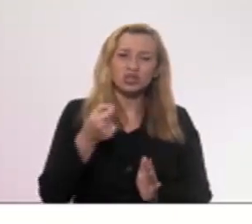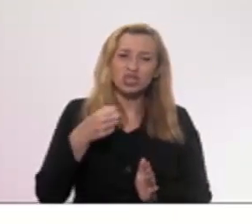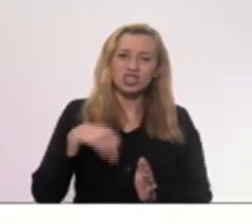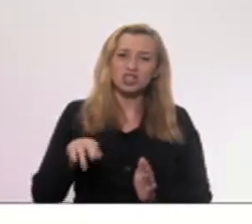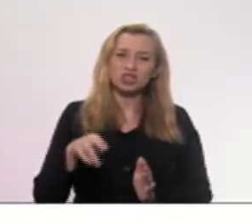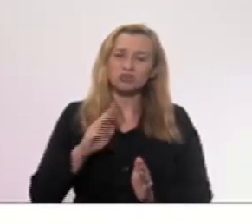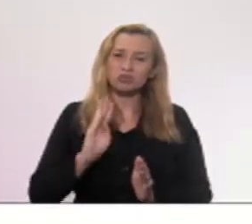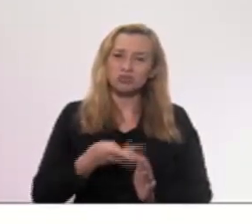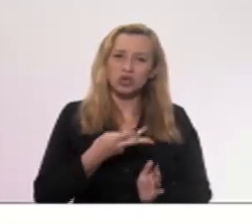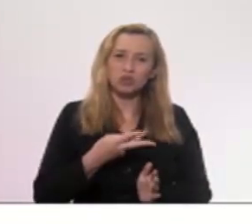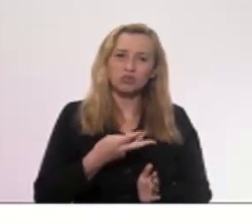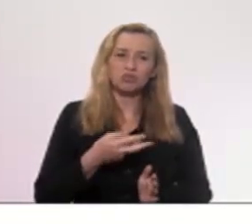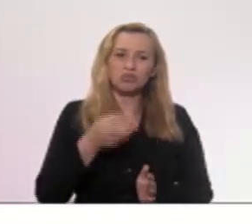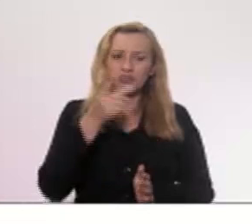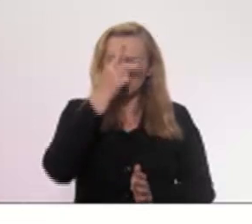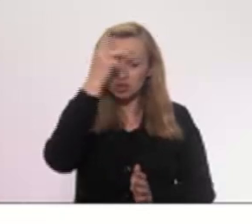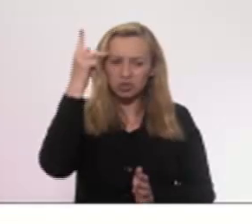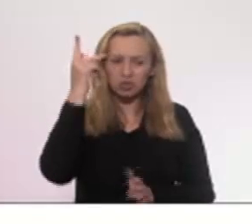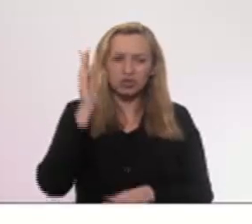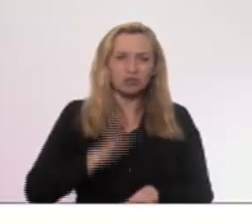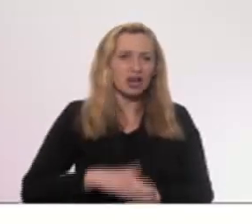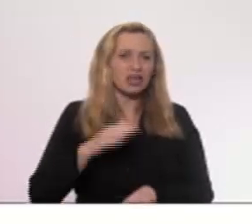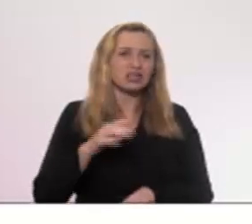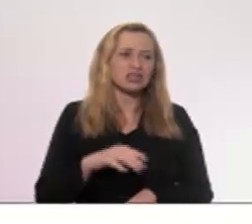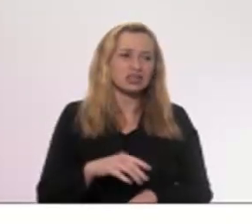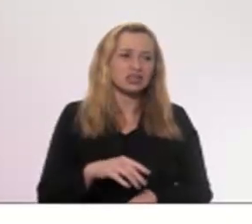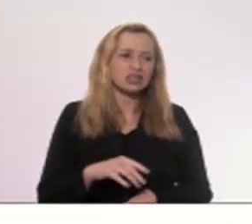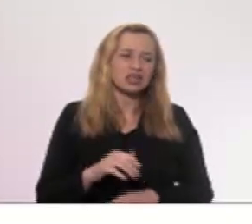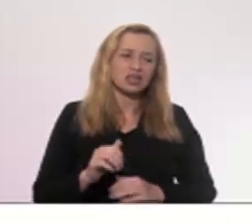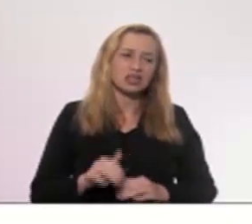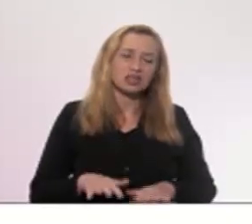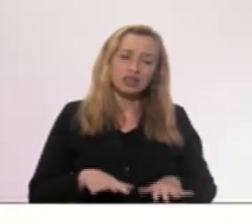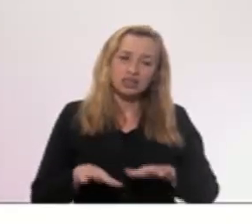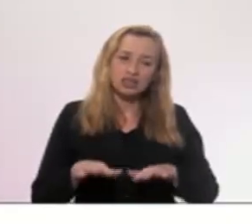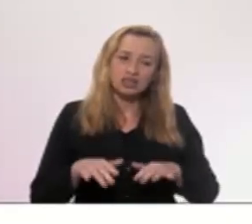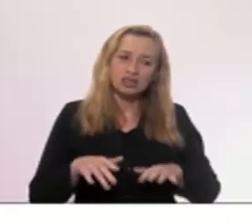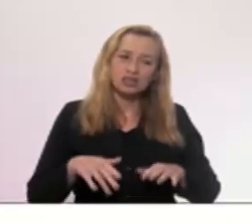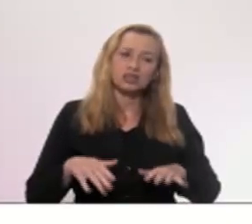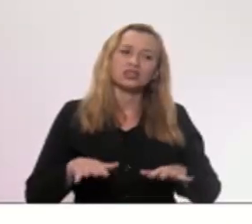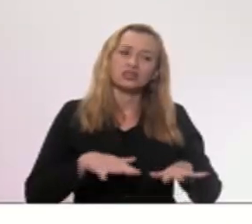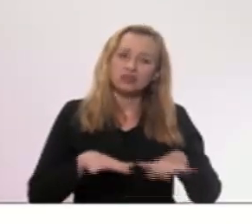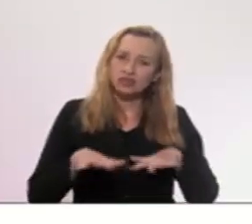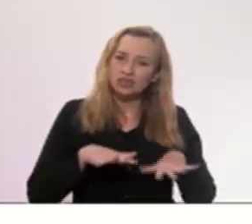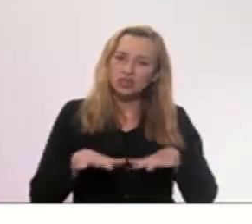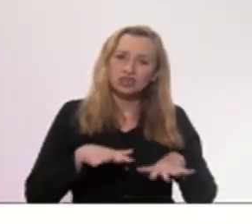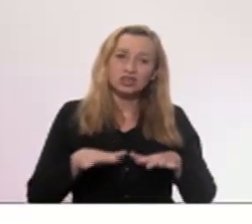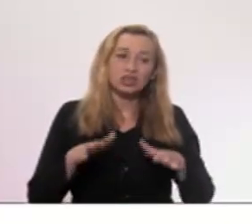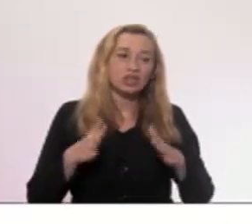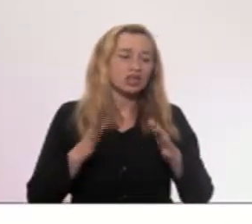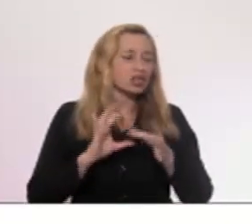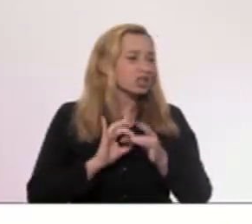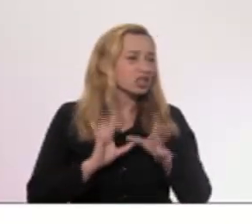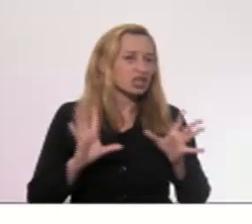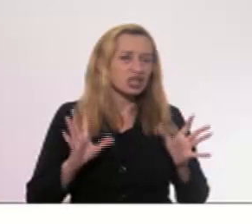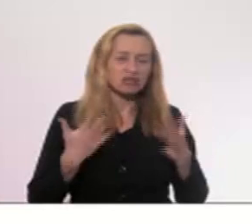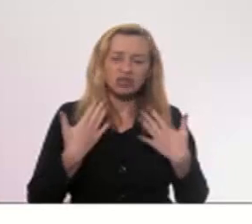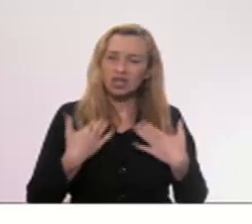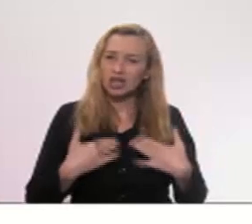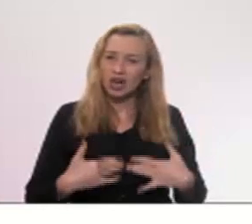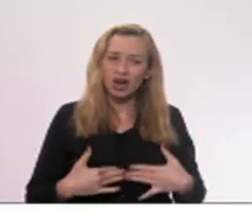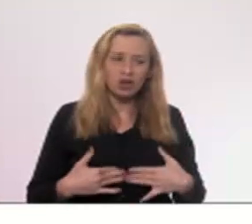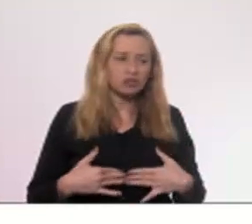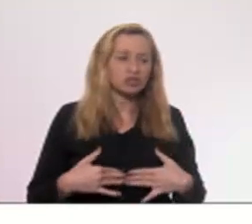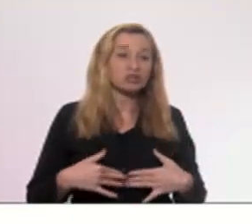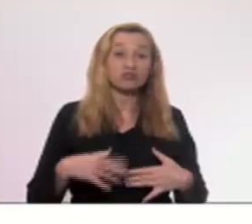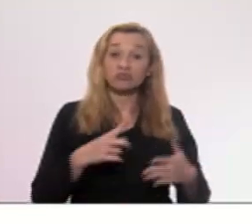pessoas, se não mais do que isso, caminharam de forma legítima, pacífica e democrática, defendendo os